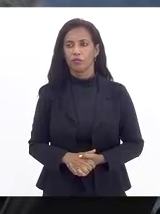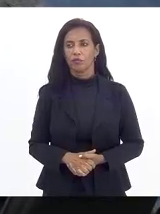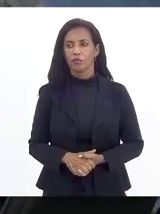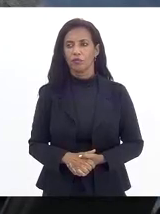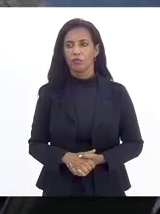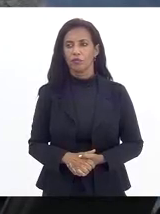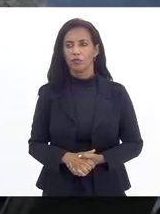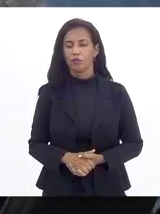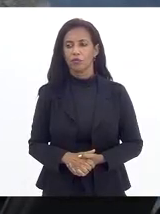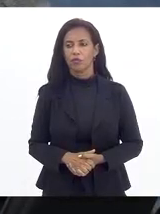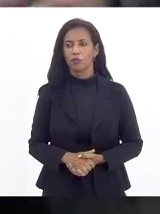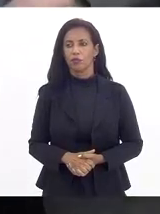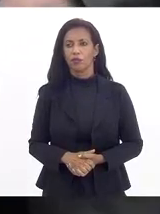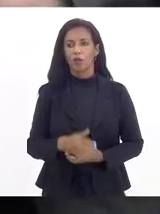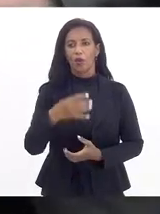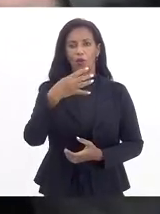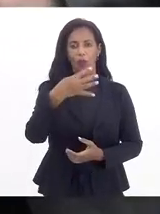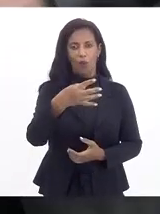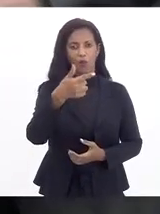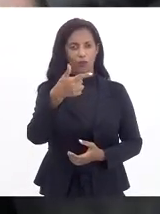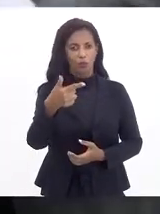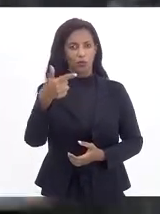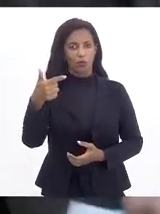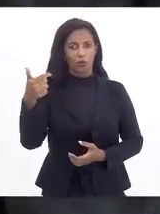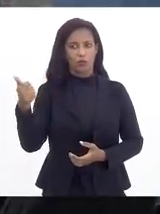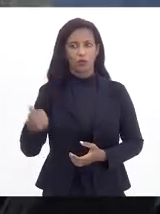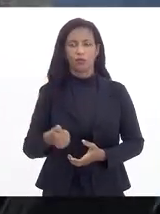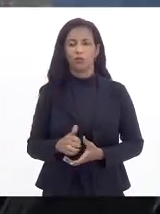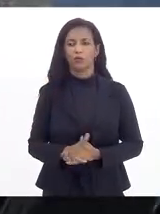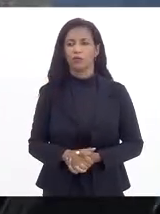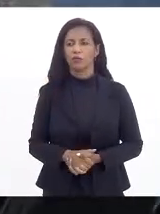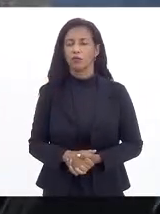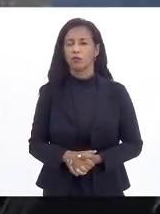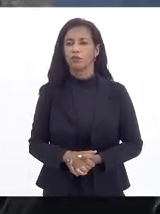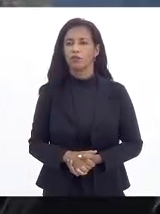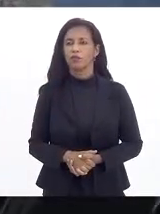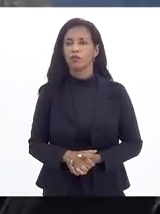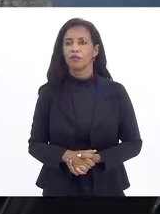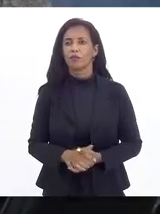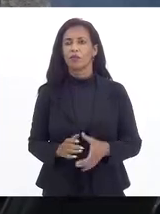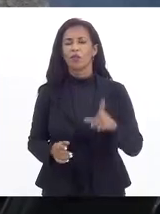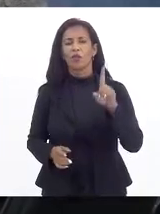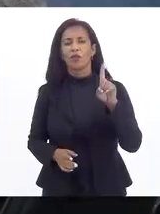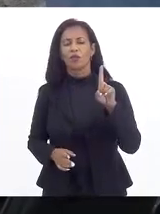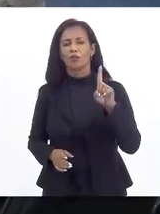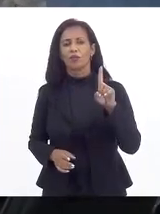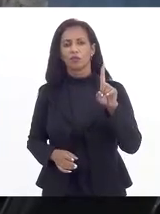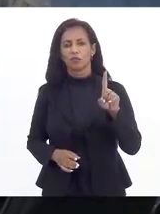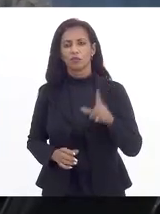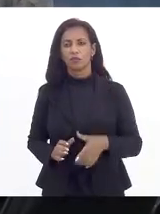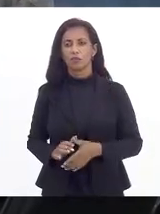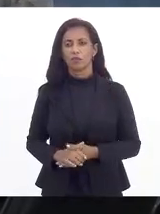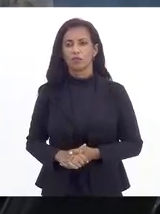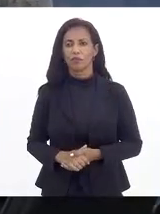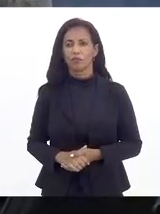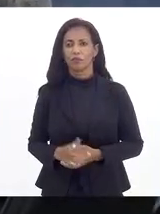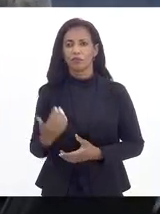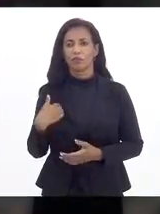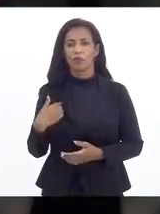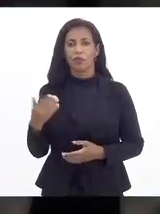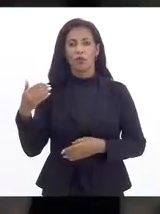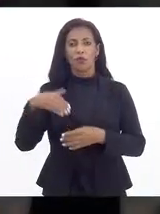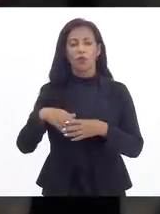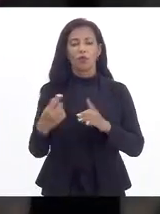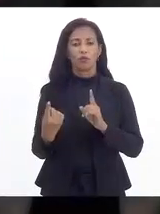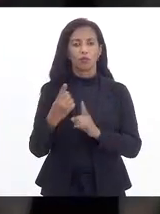É, 4221. É, 4221, desculpe. Okay. Senhor presidente, eu queria só consignar, com licença... Por favor, deputado. Consignar o meu voto